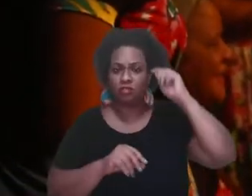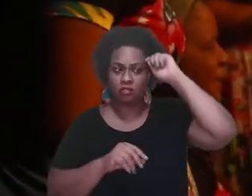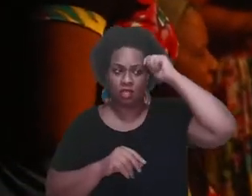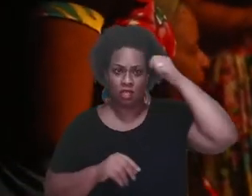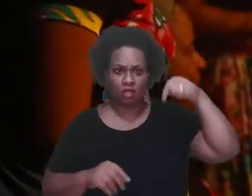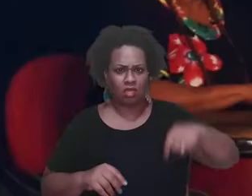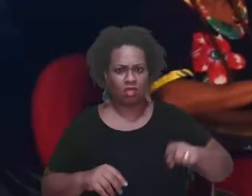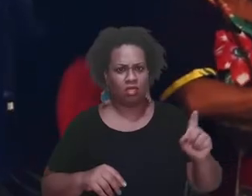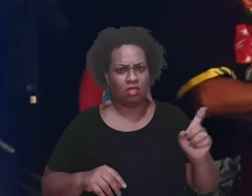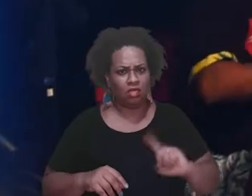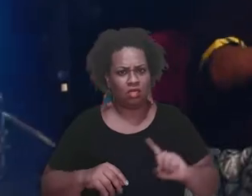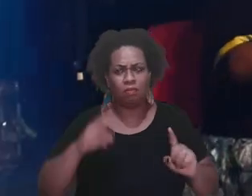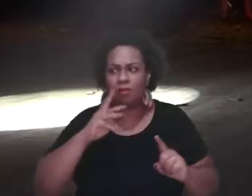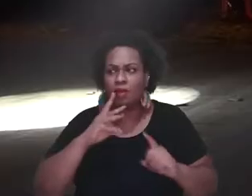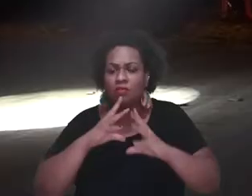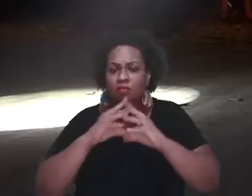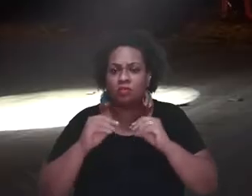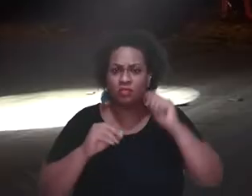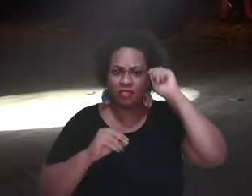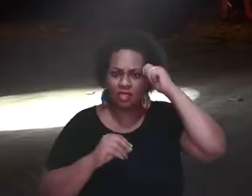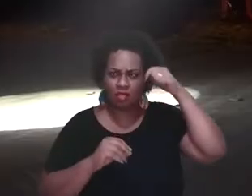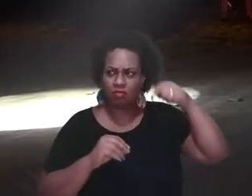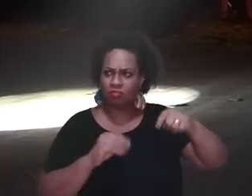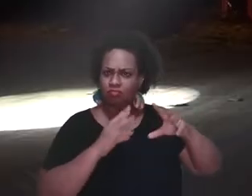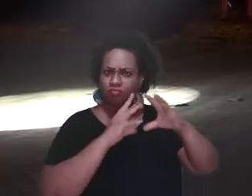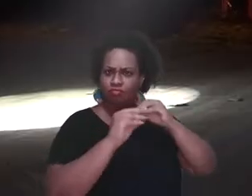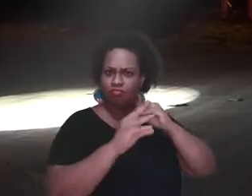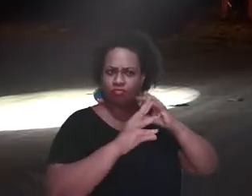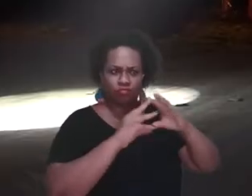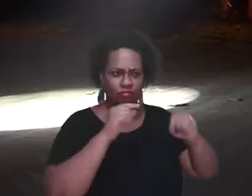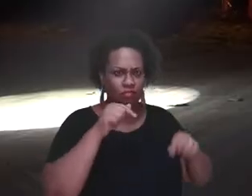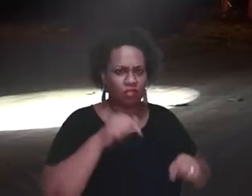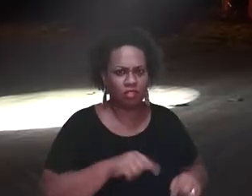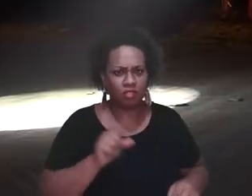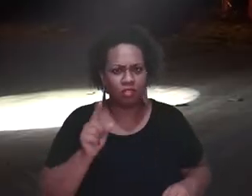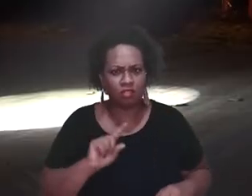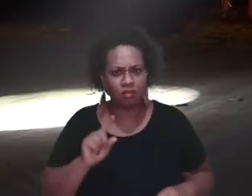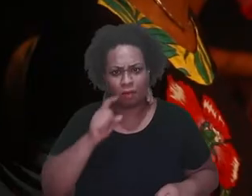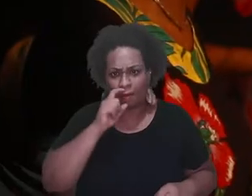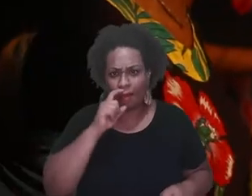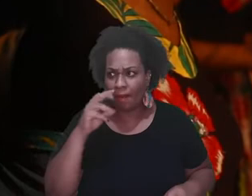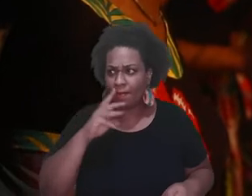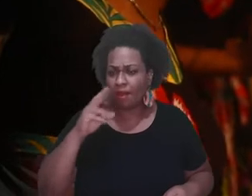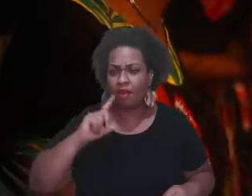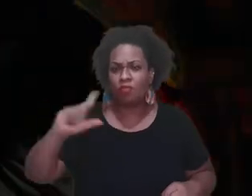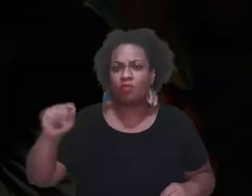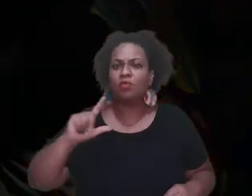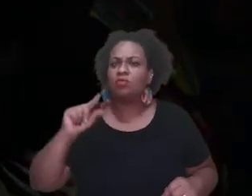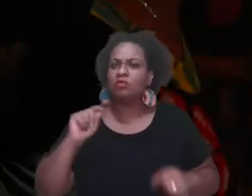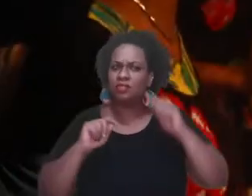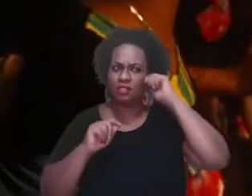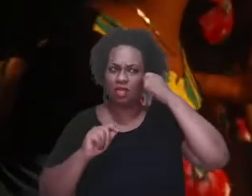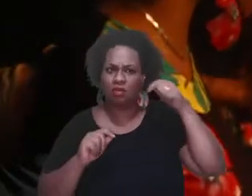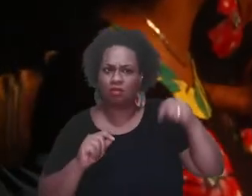que não era eu disse a papa que mamãe quer fugir poder Você bolatti não é daqui a mamãe mamãe